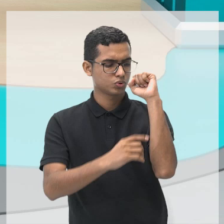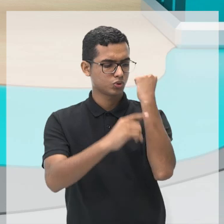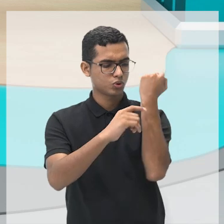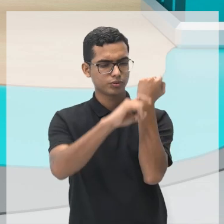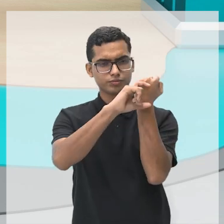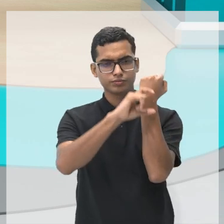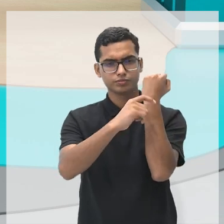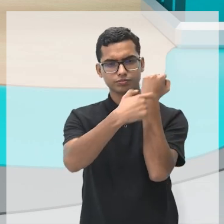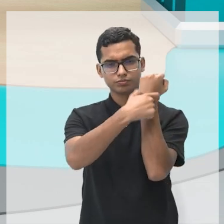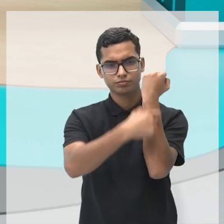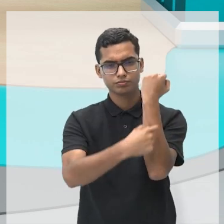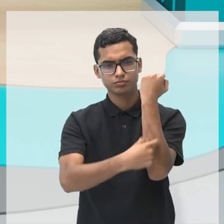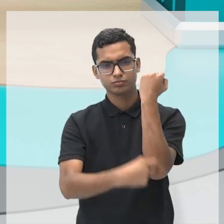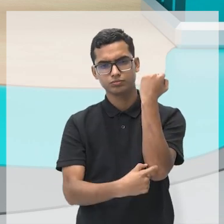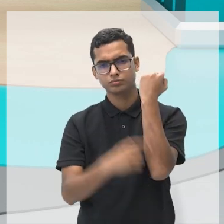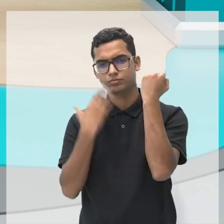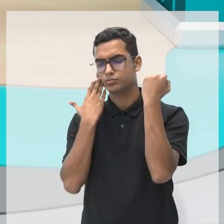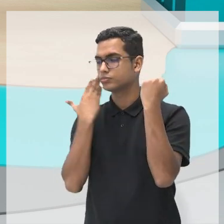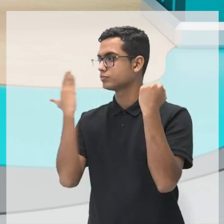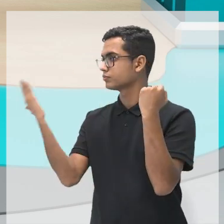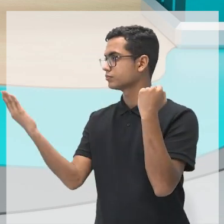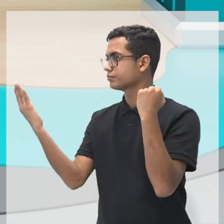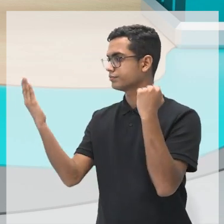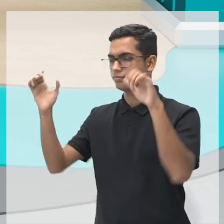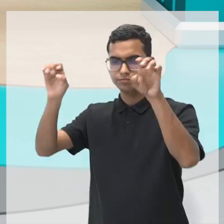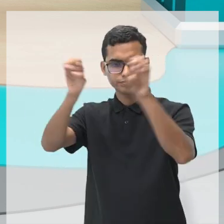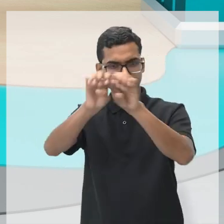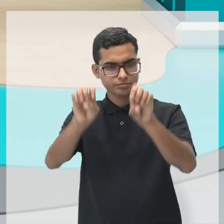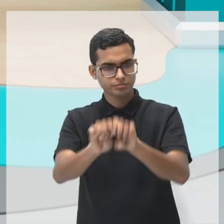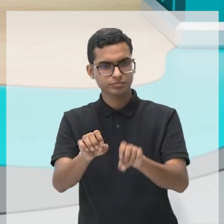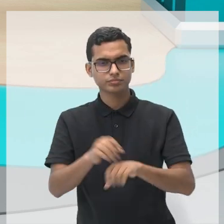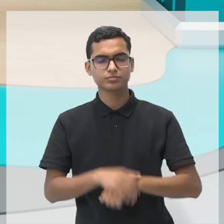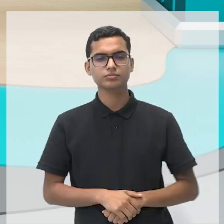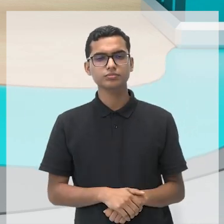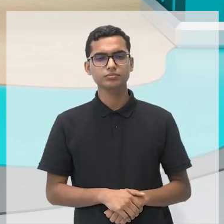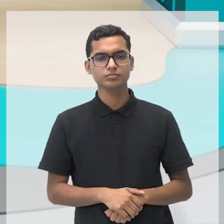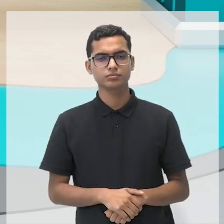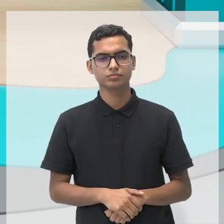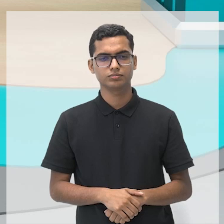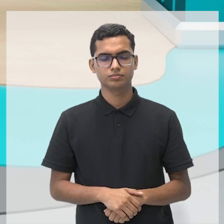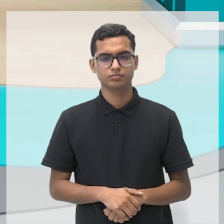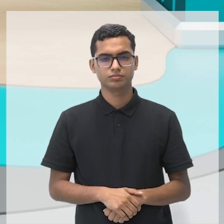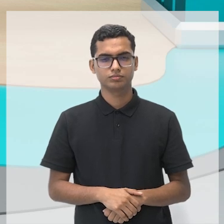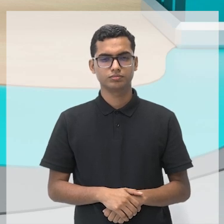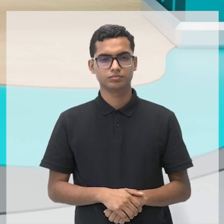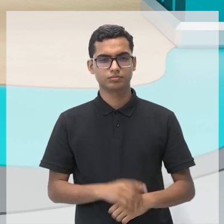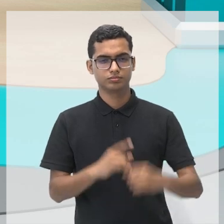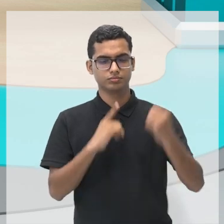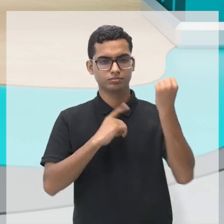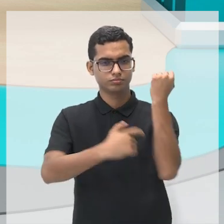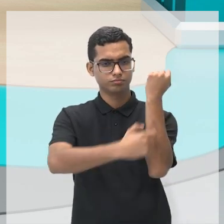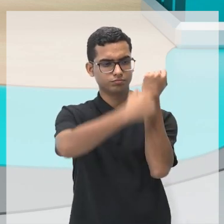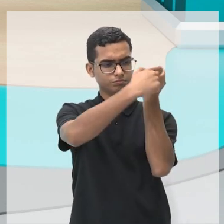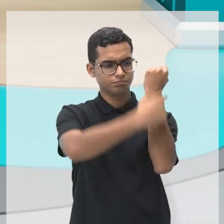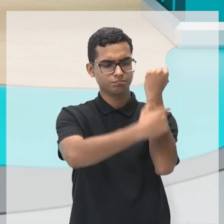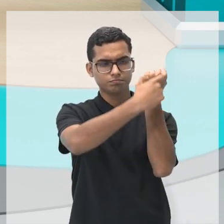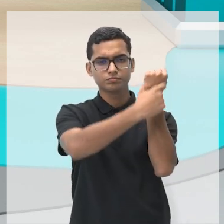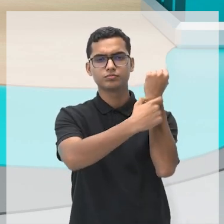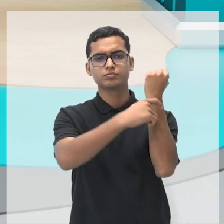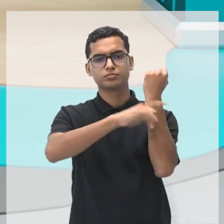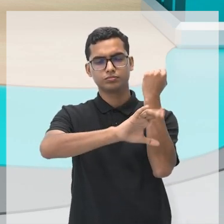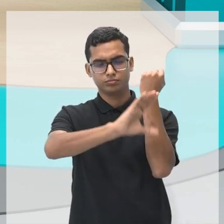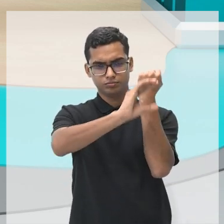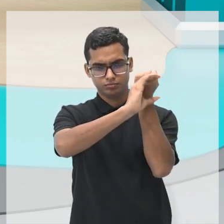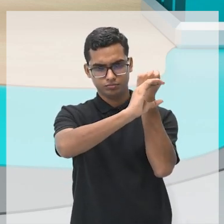olha só, a gente percebe ali a estrutura e ela vai ter aí essas porções, a porção cervical, que vai ser a primeira aqui mais